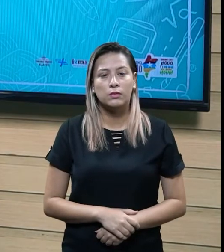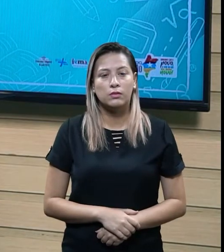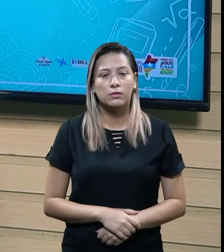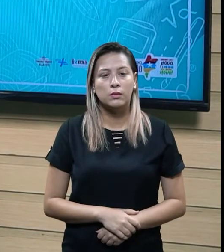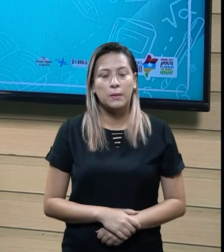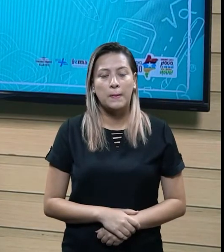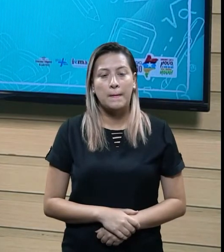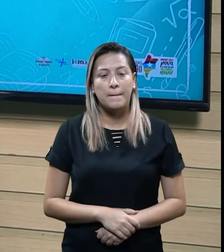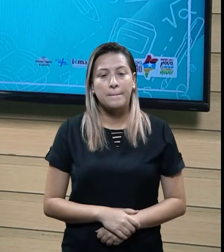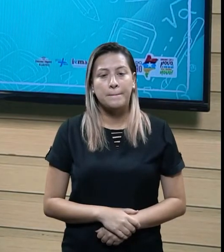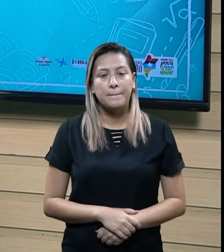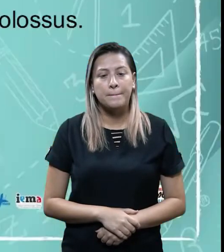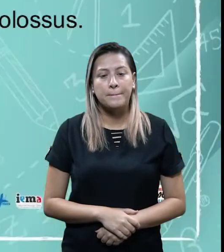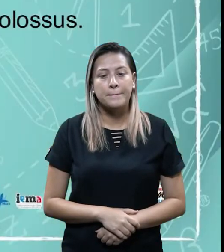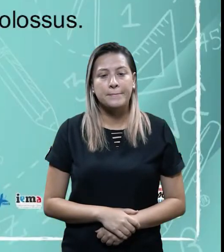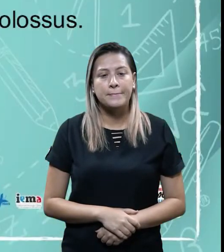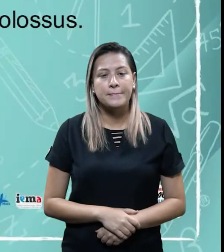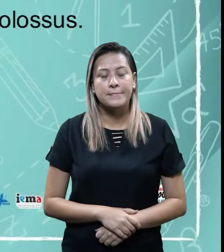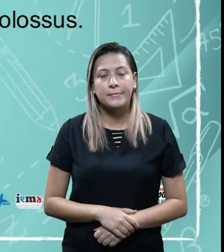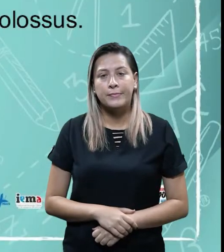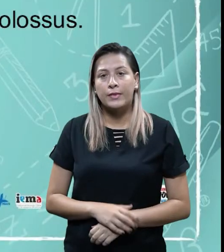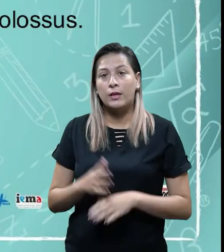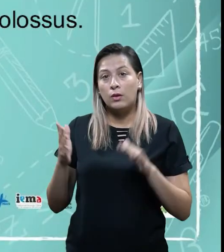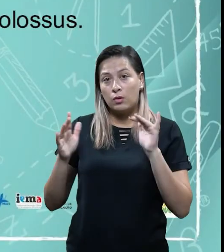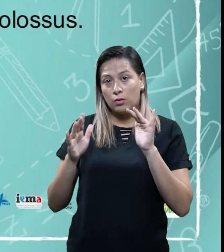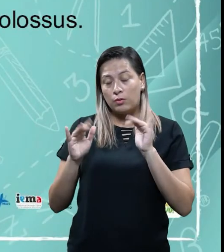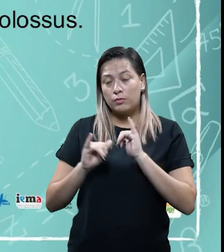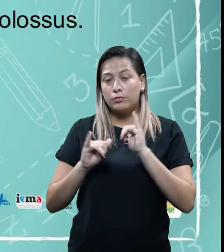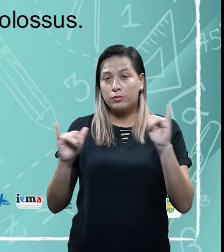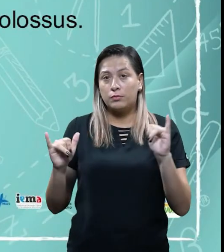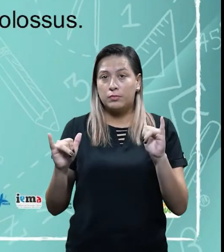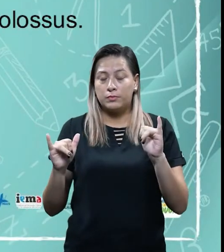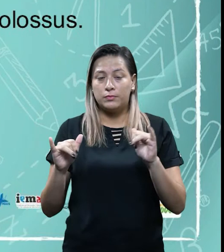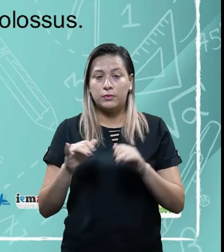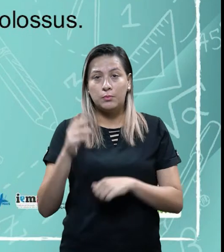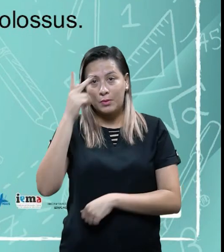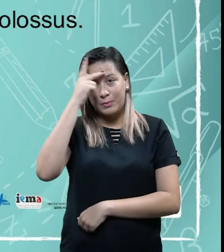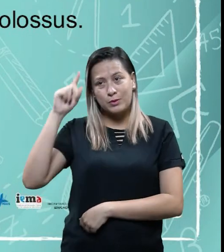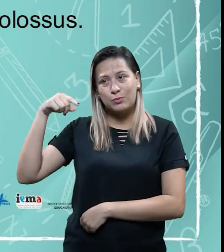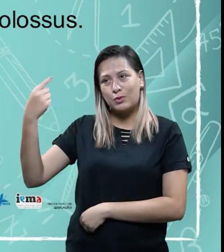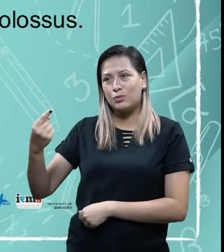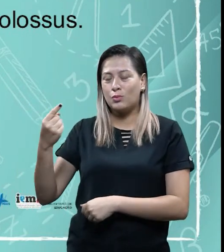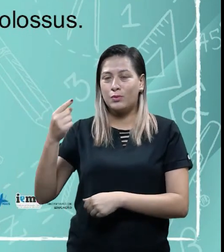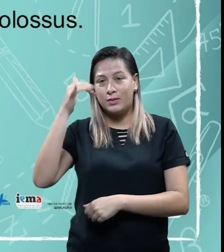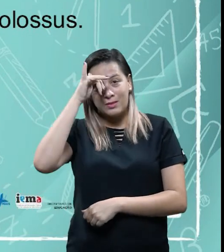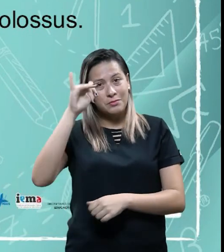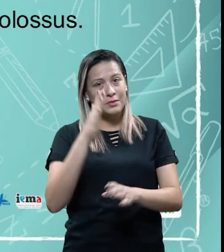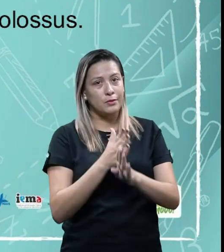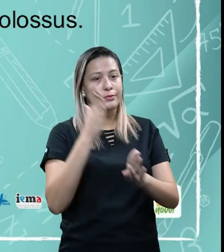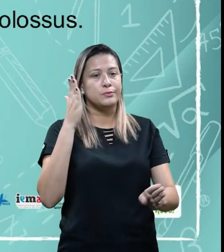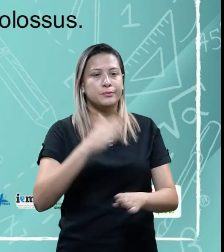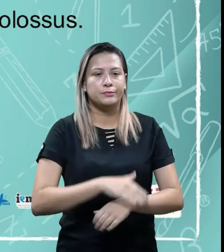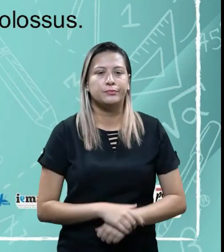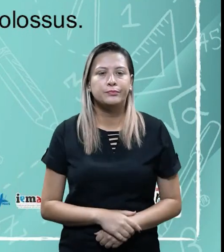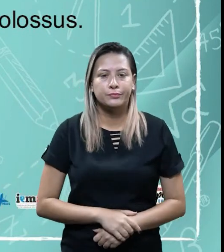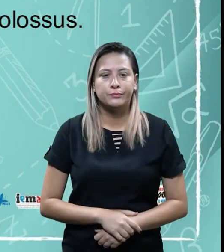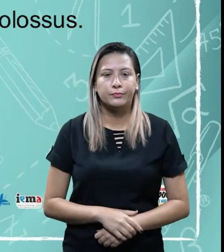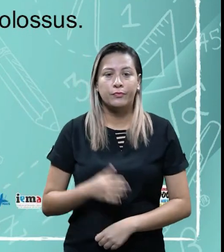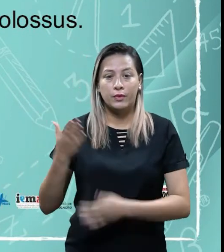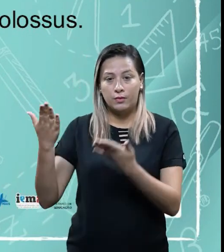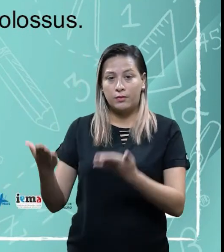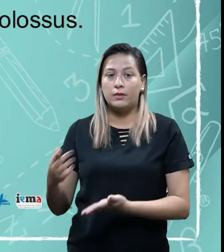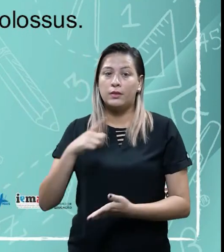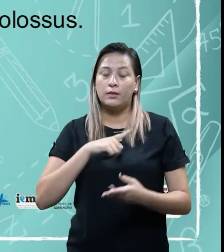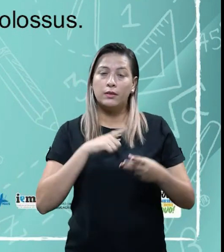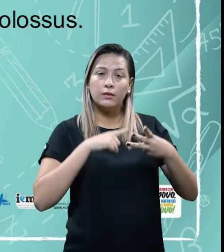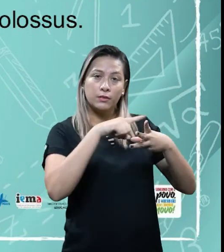o inimigo descobrisse. Com o desenvolvimento da teoria booleana, tá, nesse período destacam-se